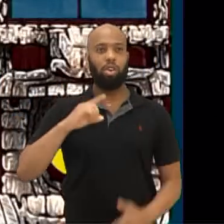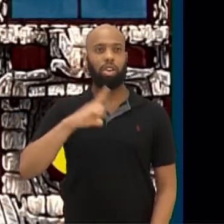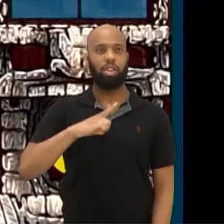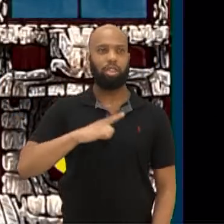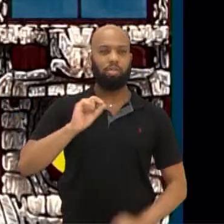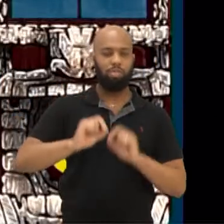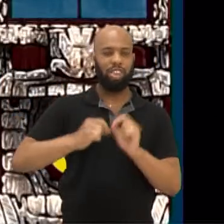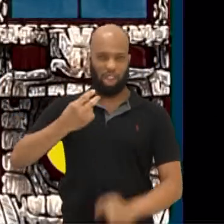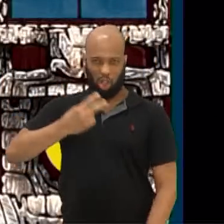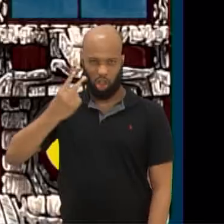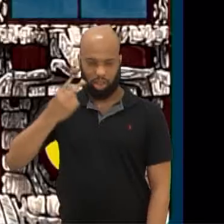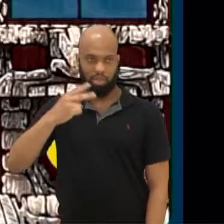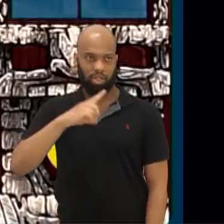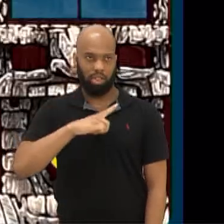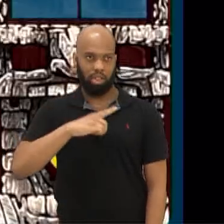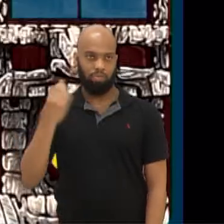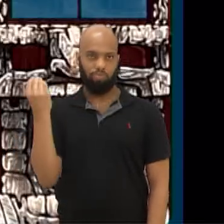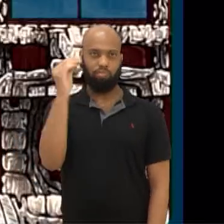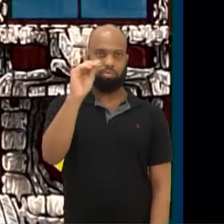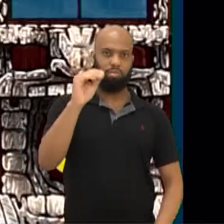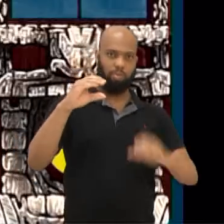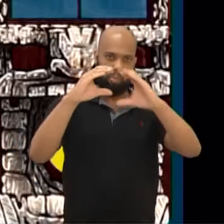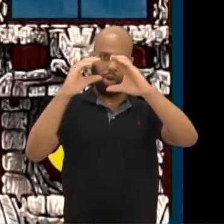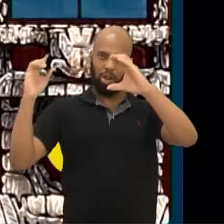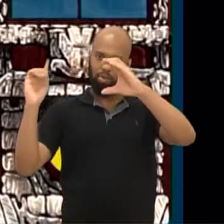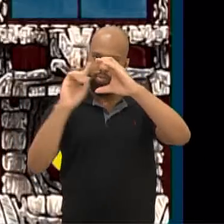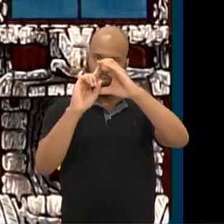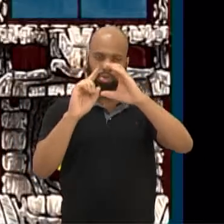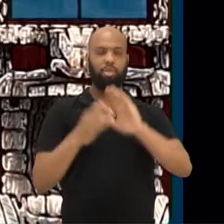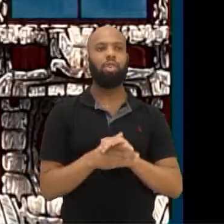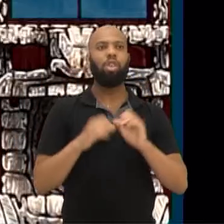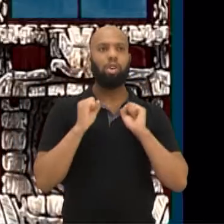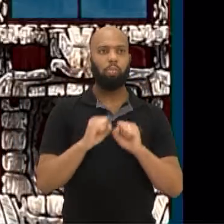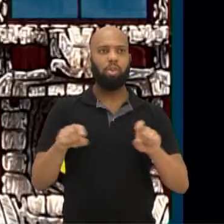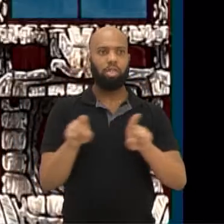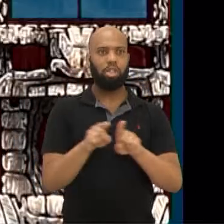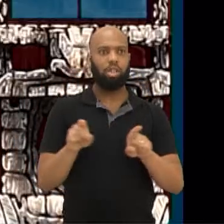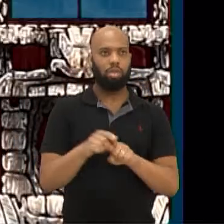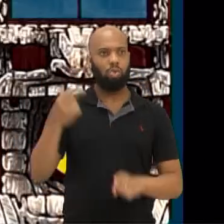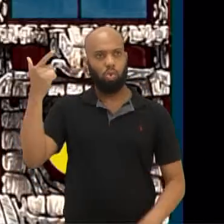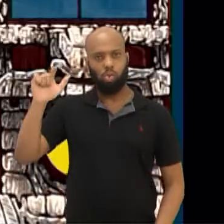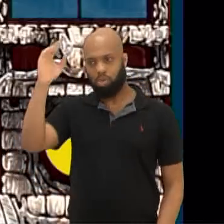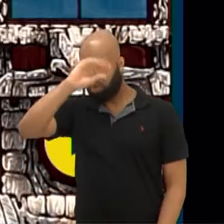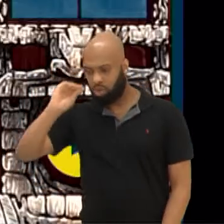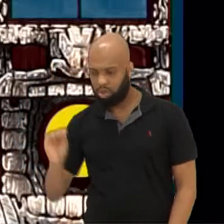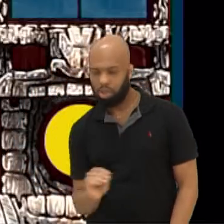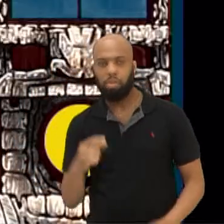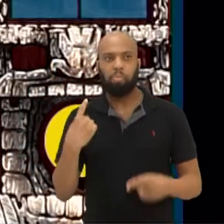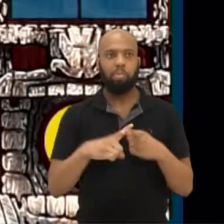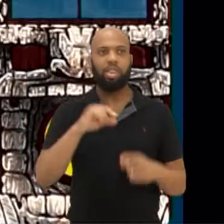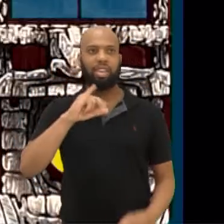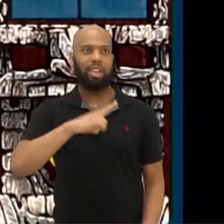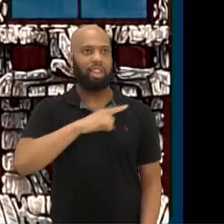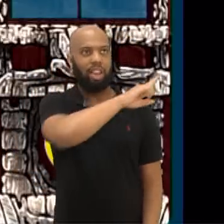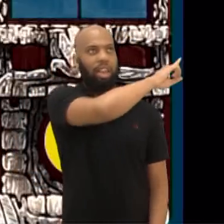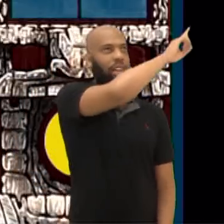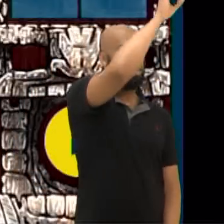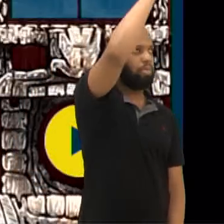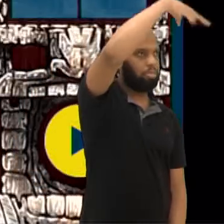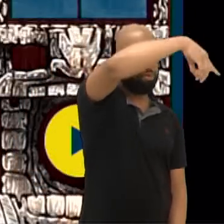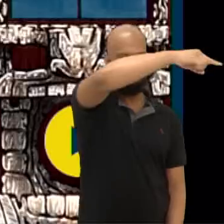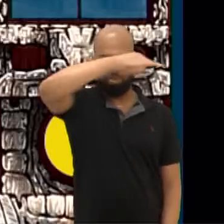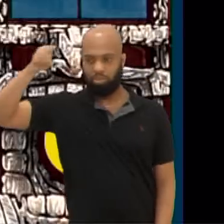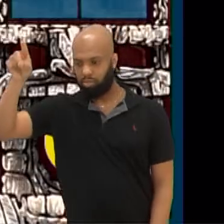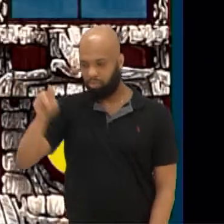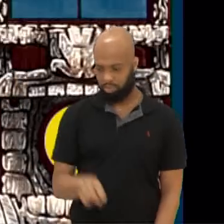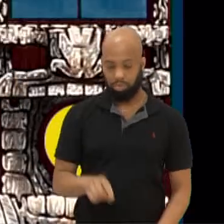aqui perto do número 2 e colocar no segundo caminho. Podemos colocar um aqui também, vai que nosso raio resolve vir até embaixo, né? Vamos colocar mais